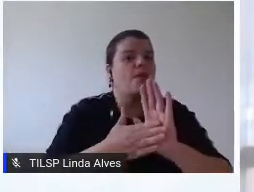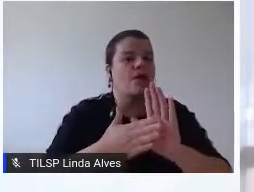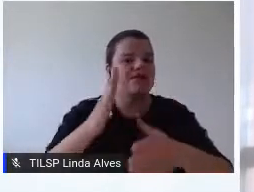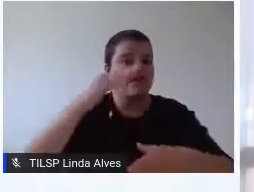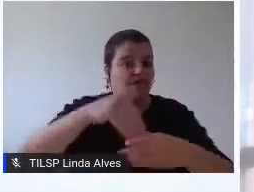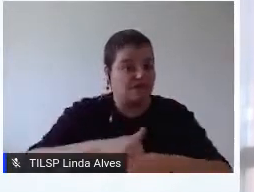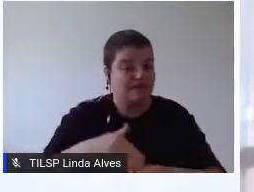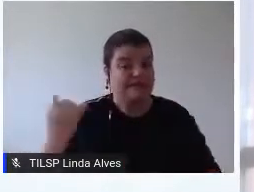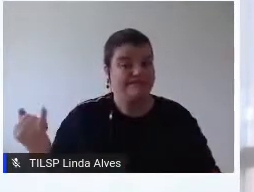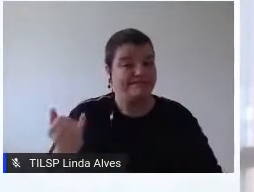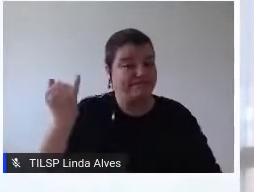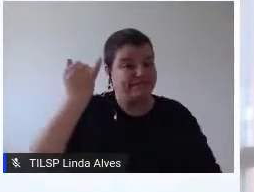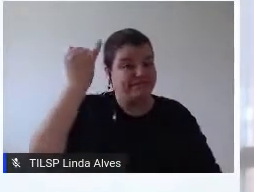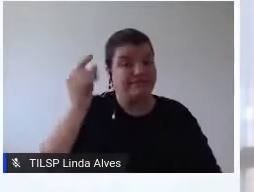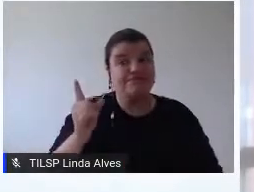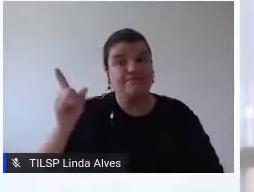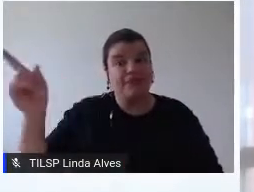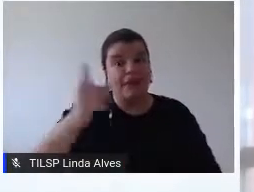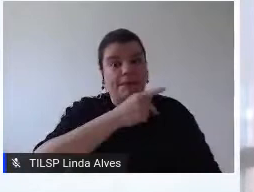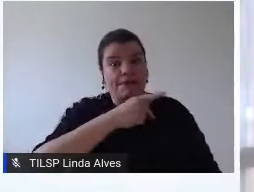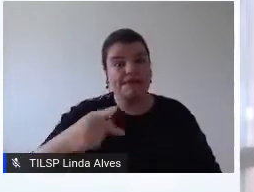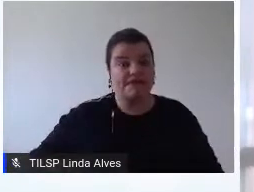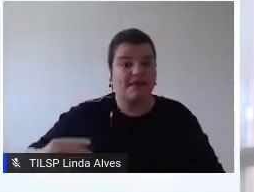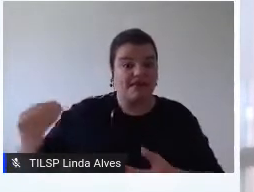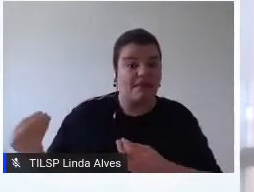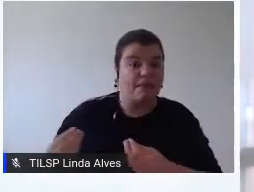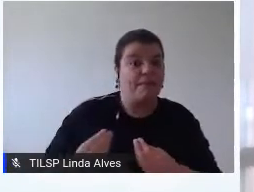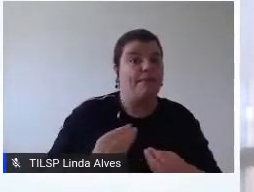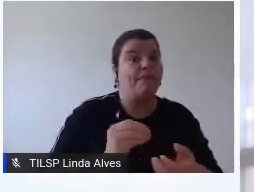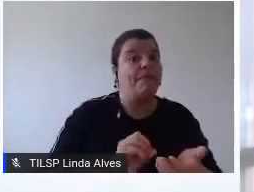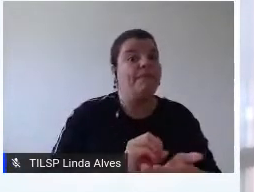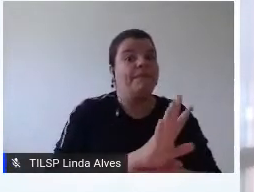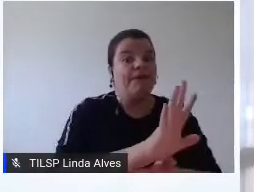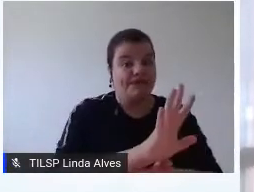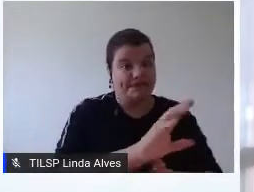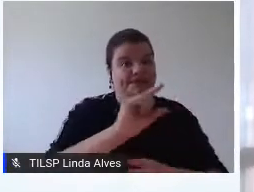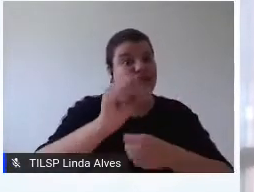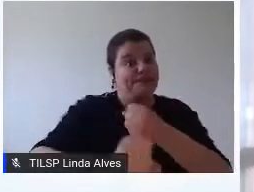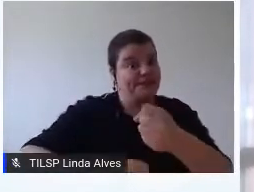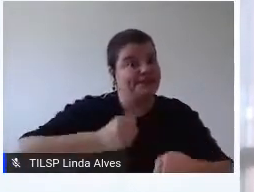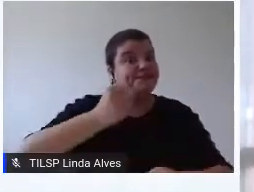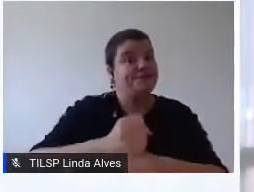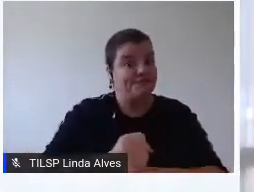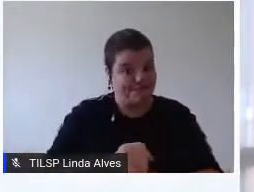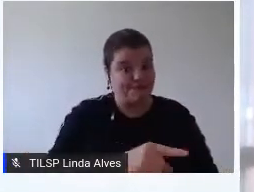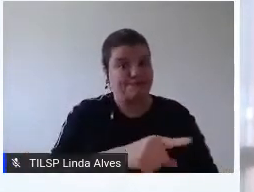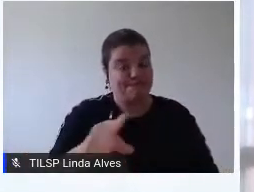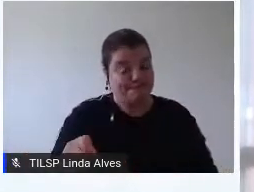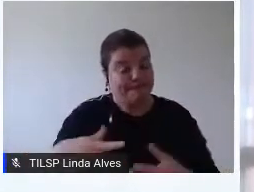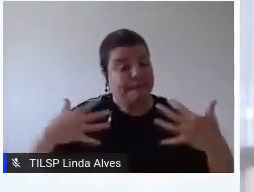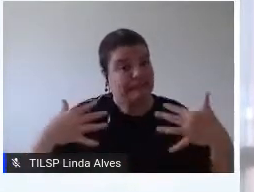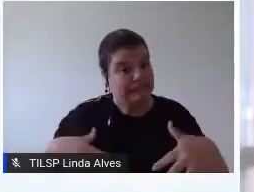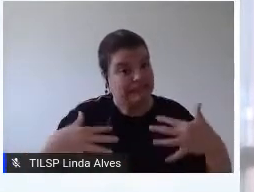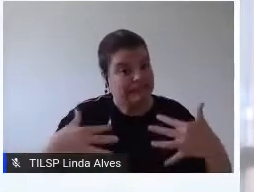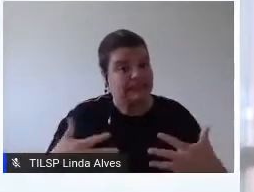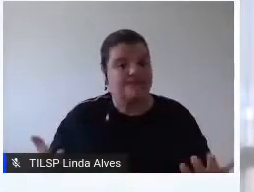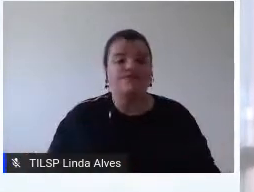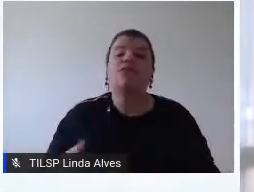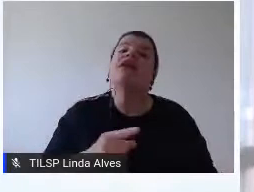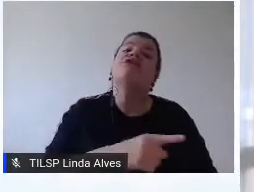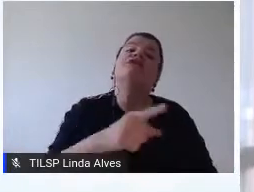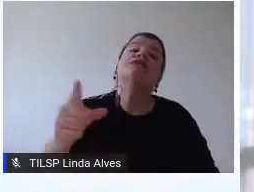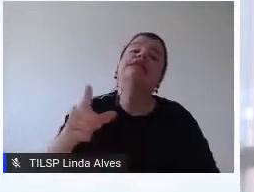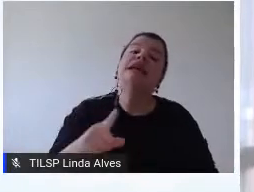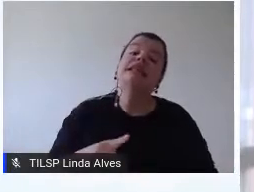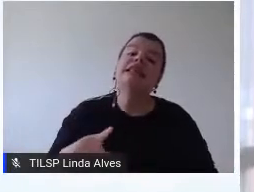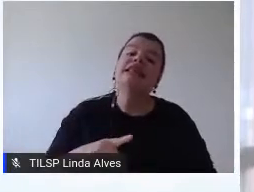nosso presidente da República deve enviar ao Congresso no próximo ano, né? Enfim. E